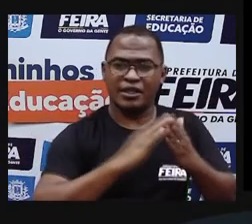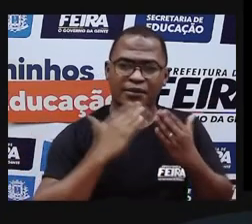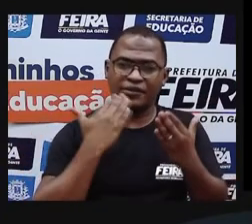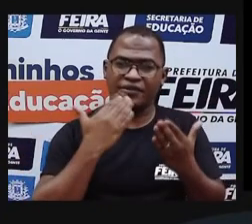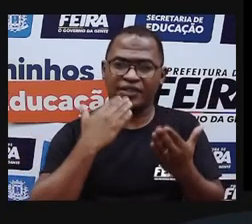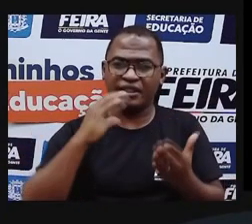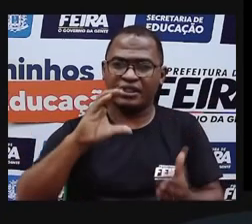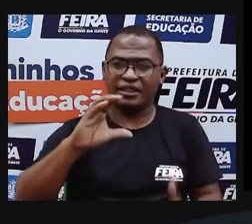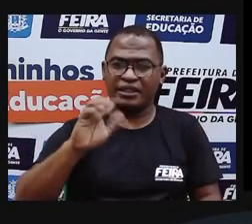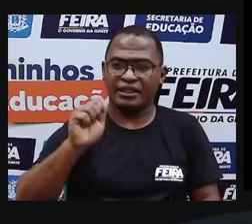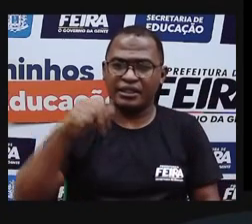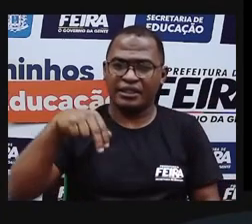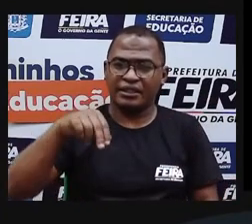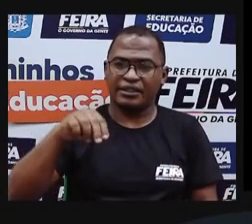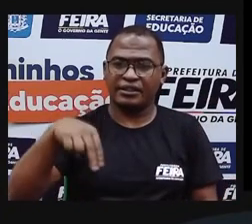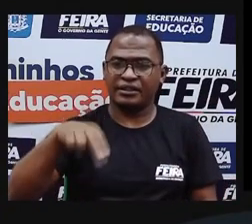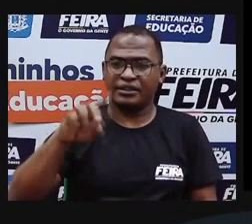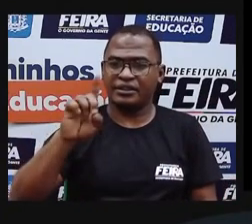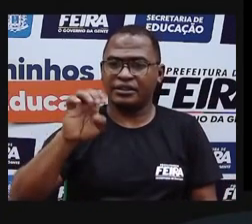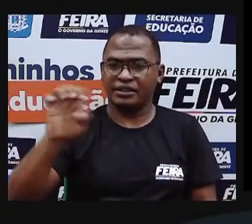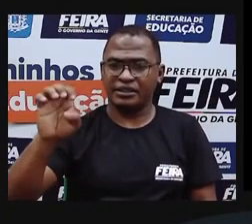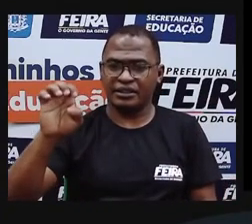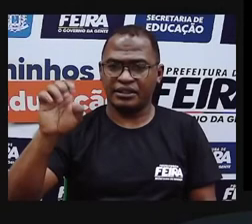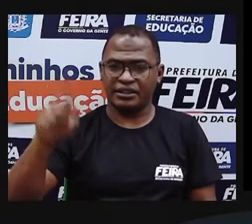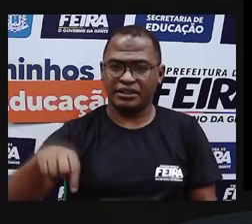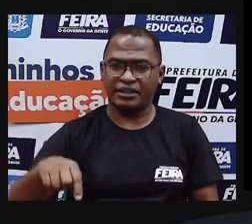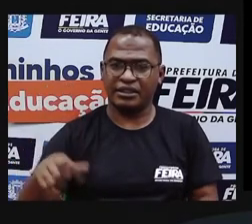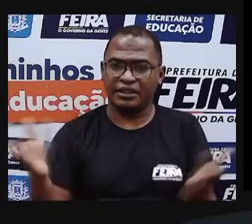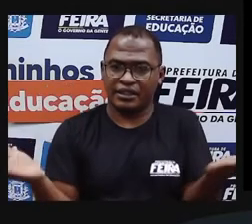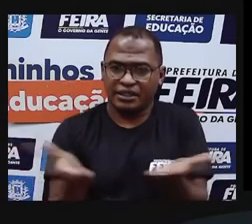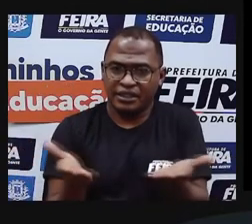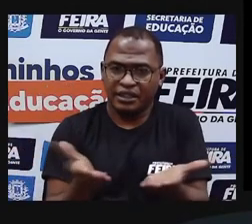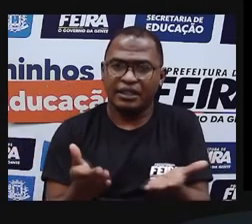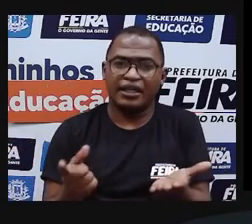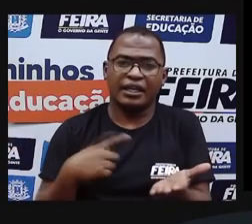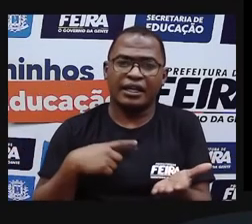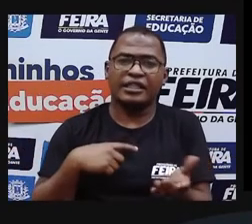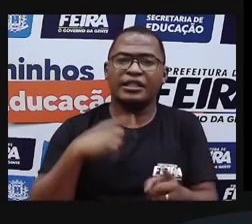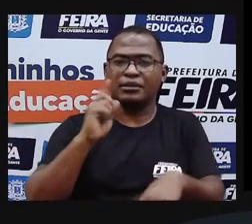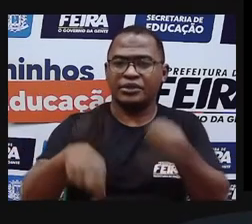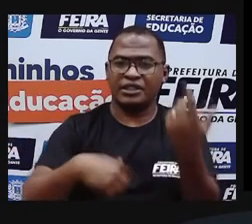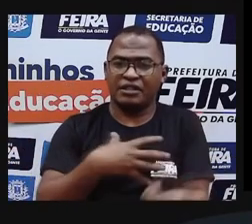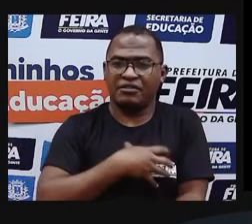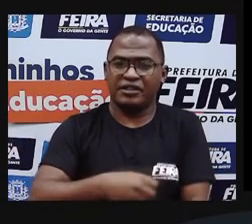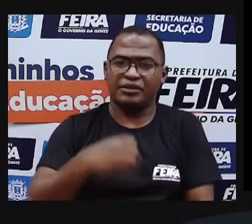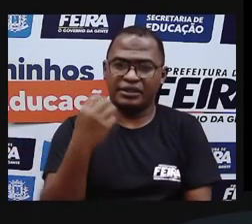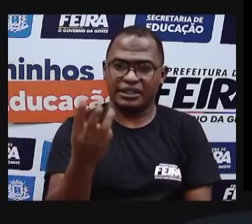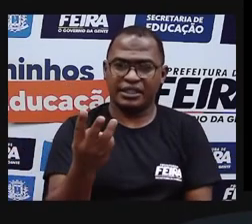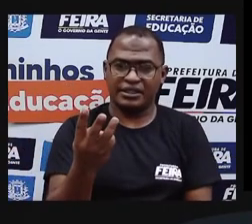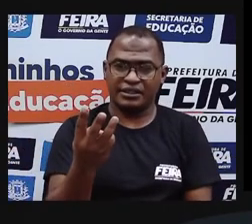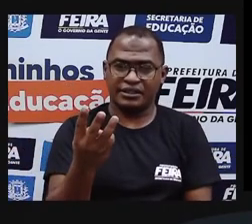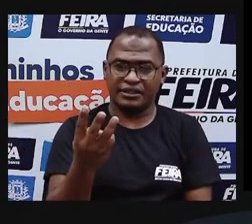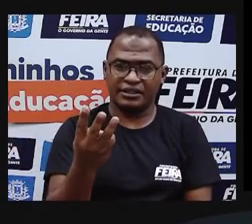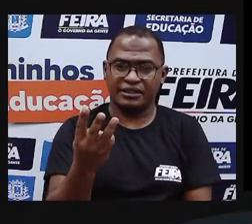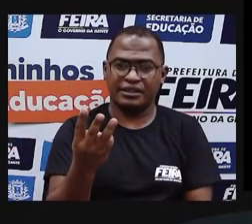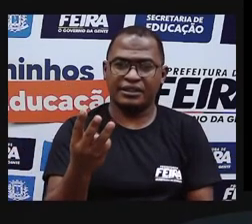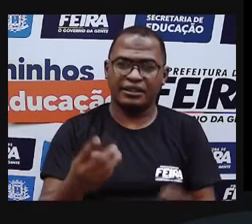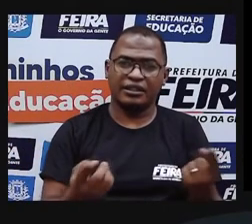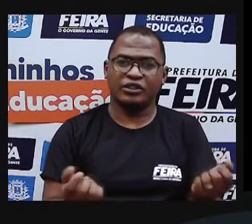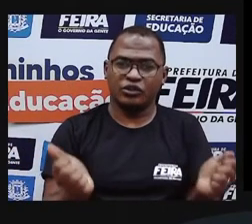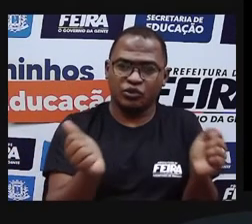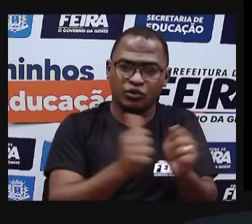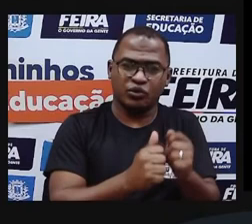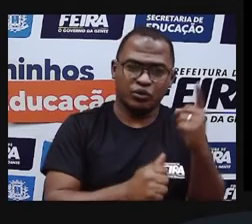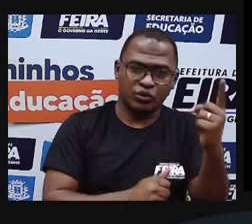Carolina foi mãe de 3 filhos, todos de relacionamentos diferentes. Então, cada filho, um companheiro que ela teve.